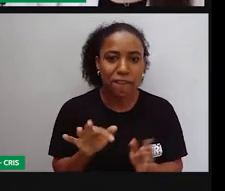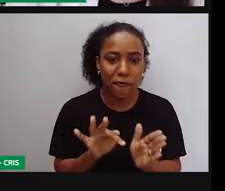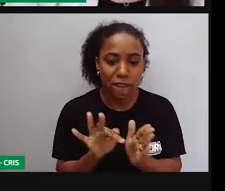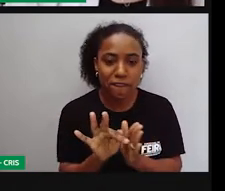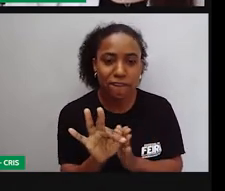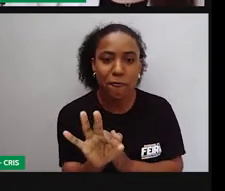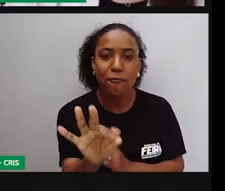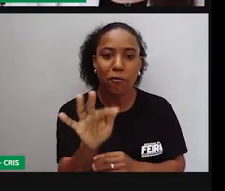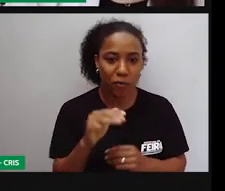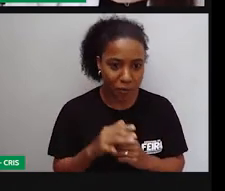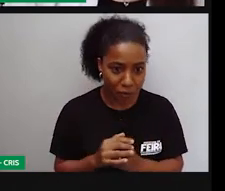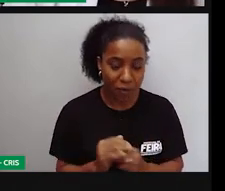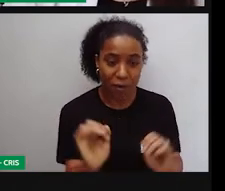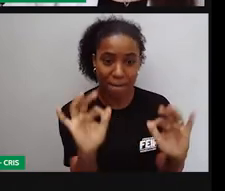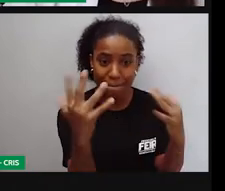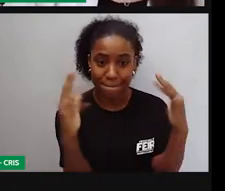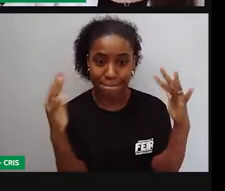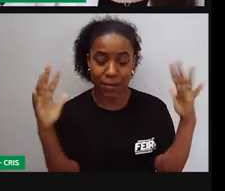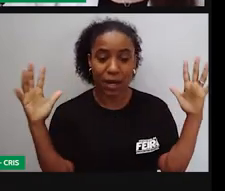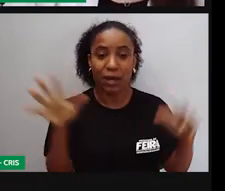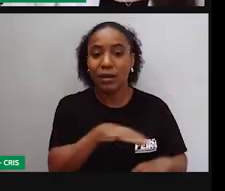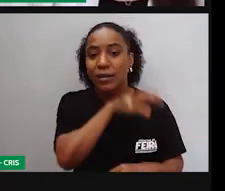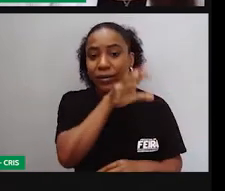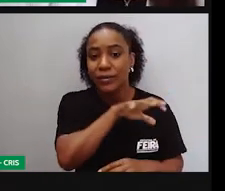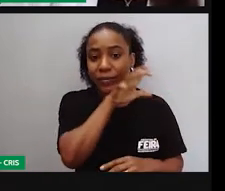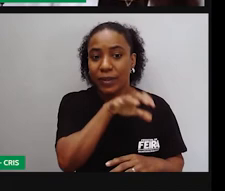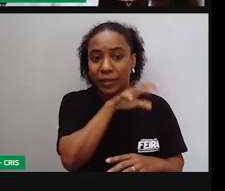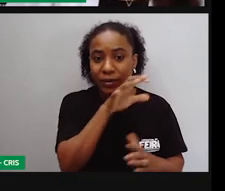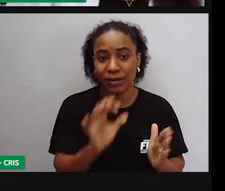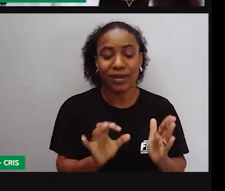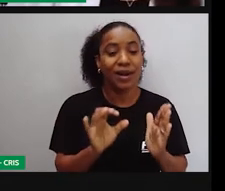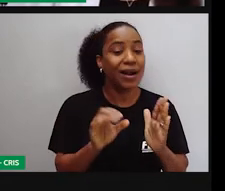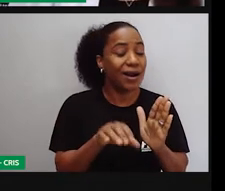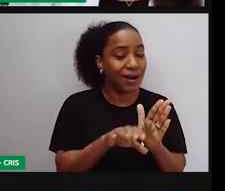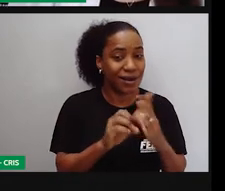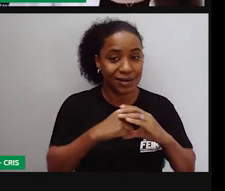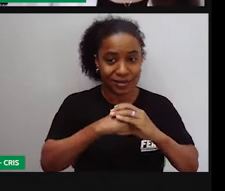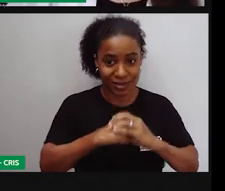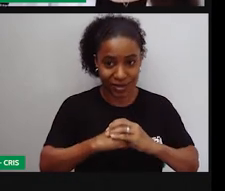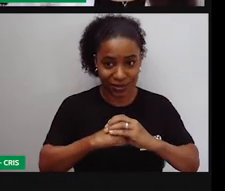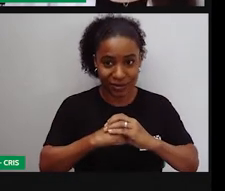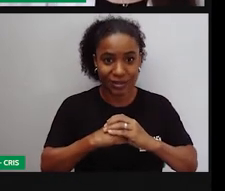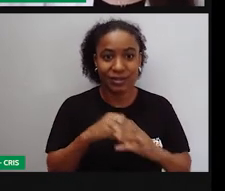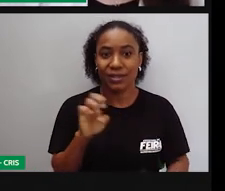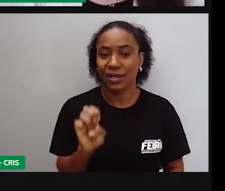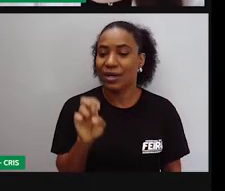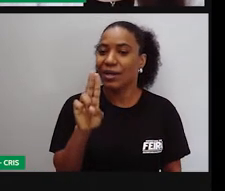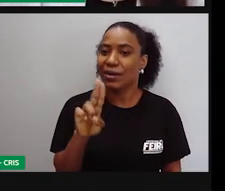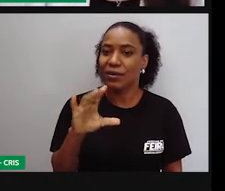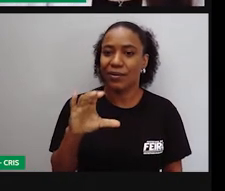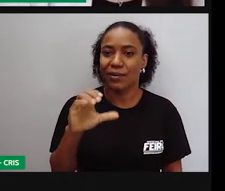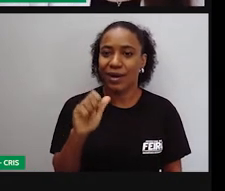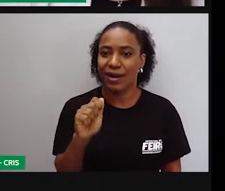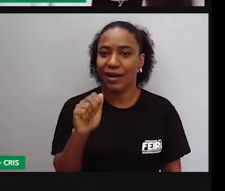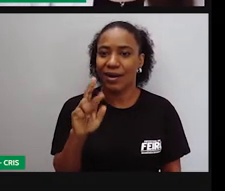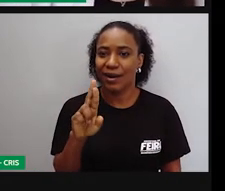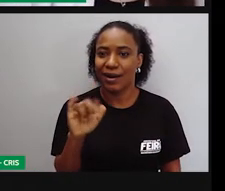as plantas, os animais, possuem células do tipo eucarionte, que é essa aqui que eu vou mostrar para vocês. Olha